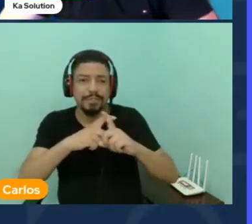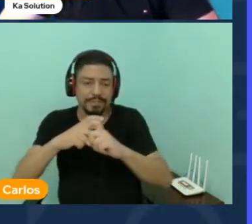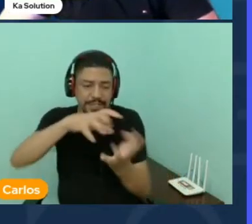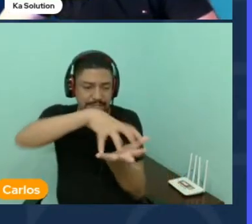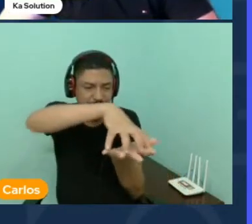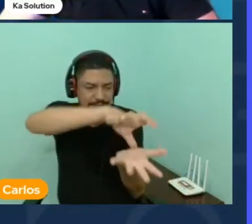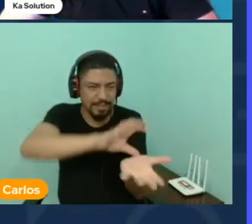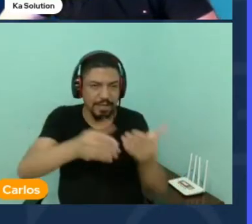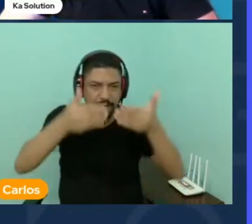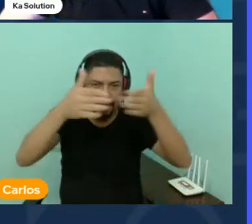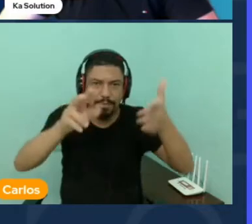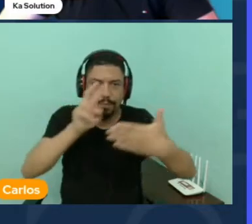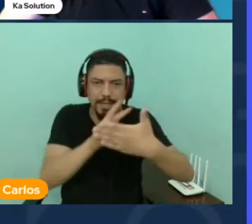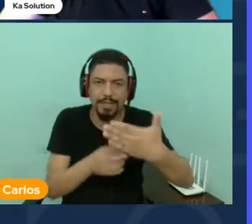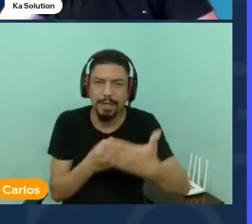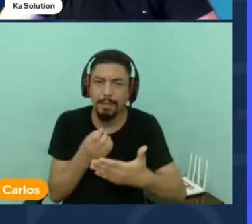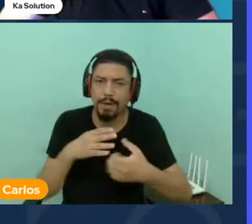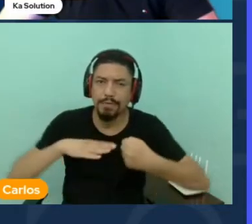banco de dados.